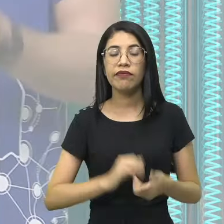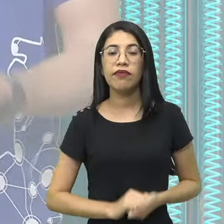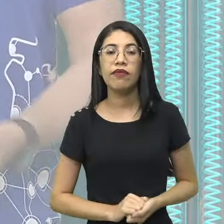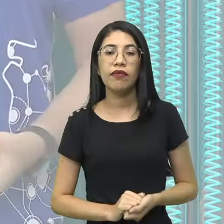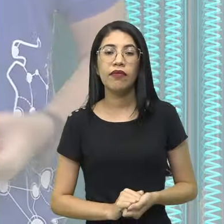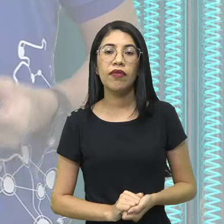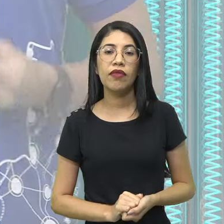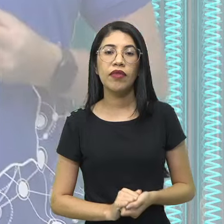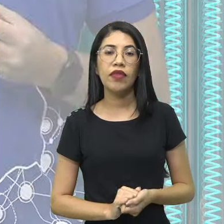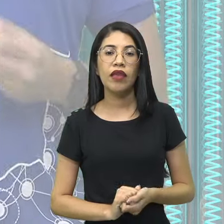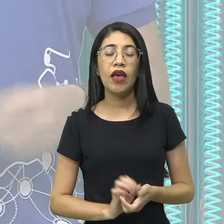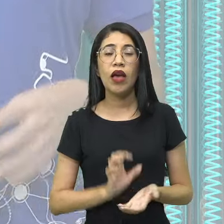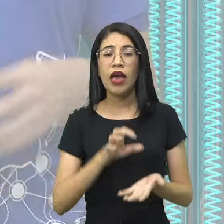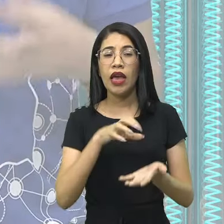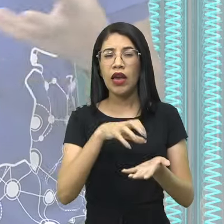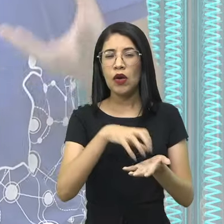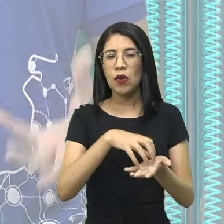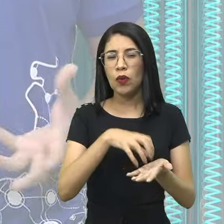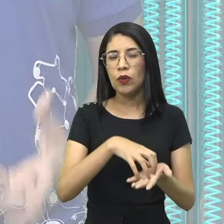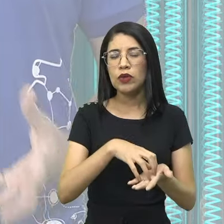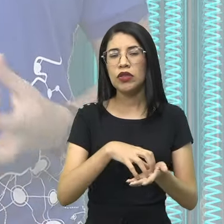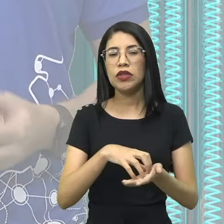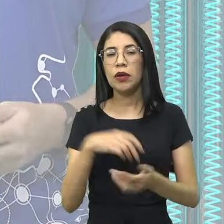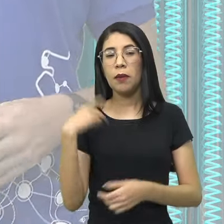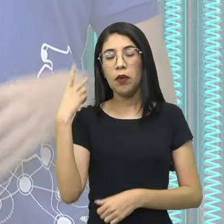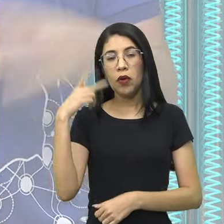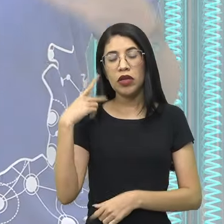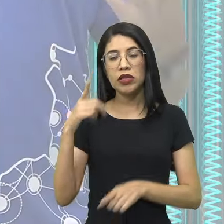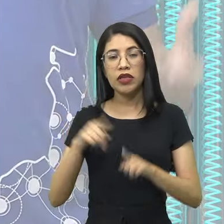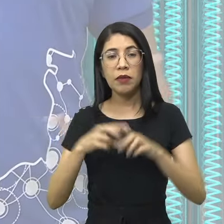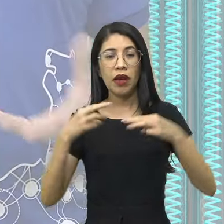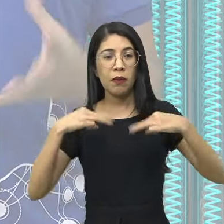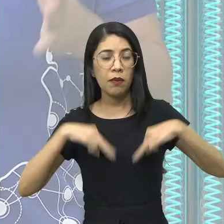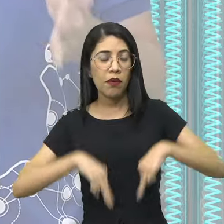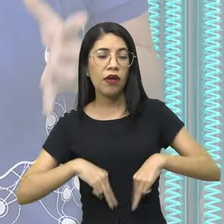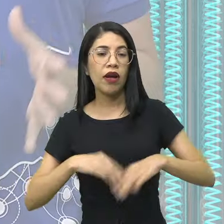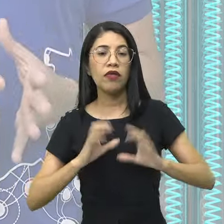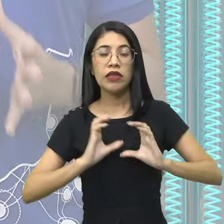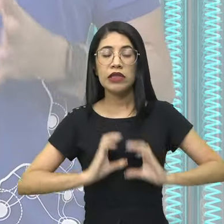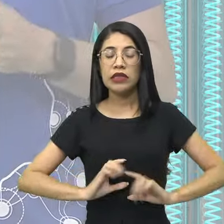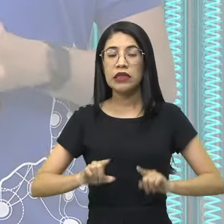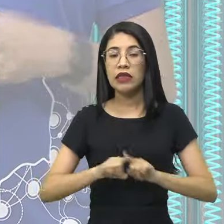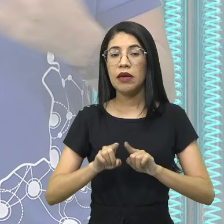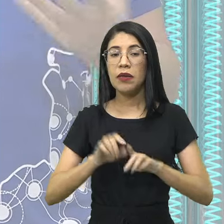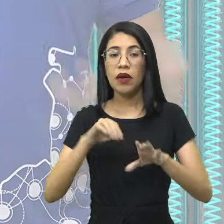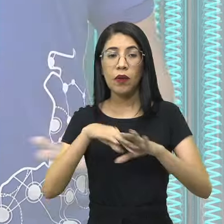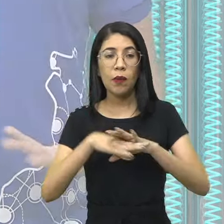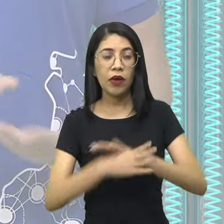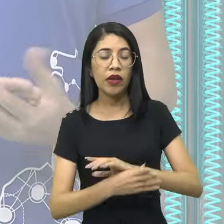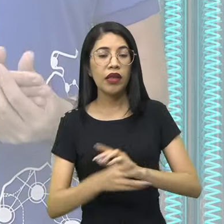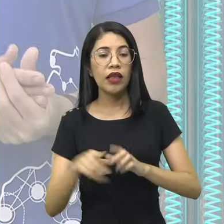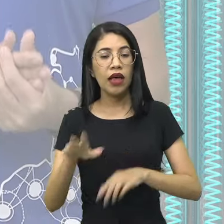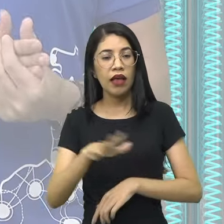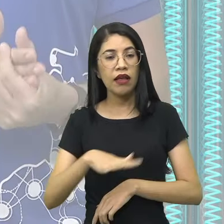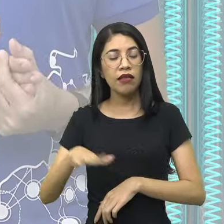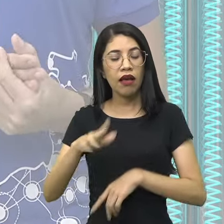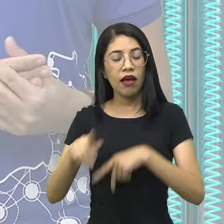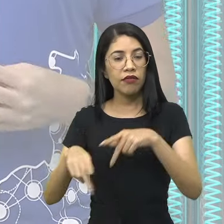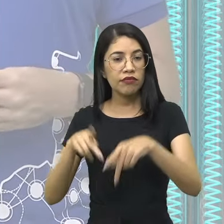ela vai criticar instituições políticas, né? A moral cidadã, os costumes e hábitos culturais aí de uma